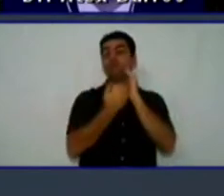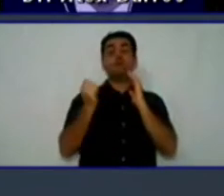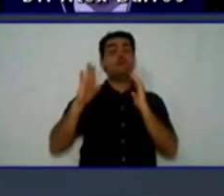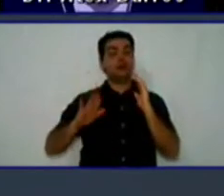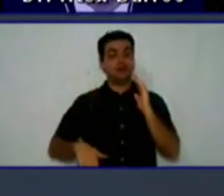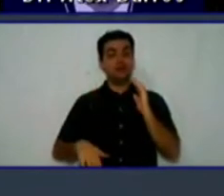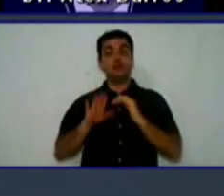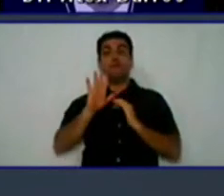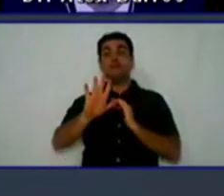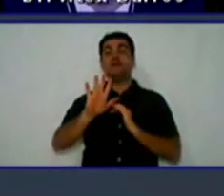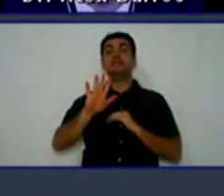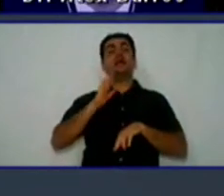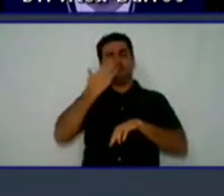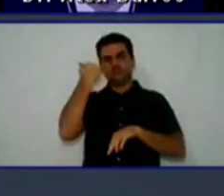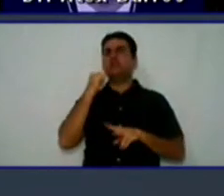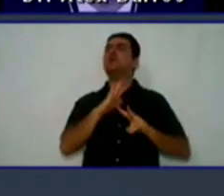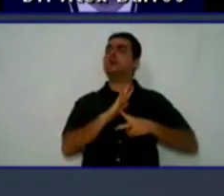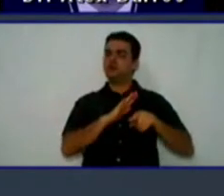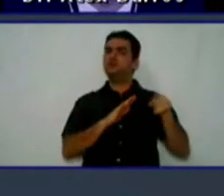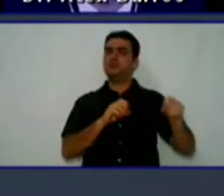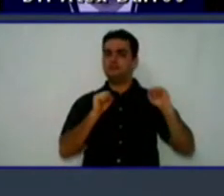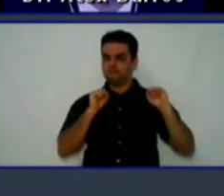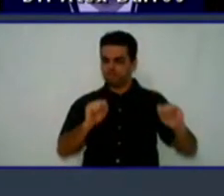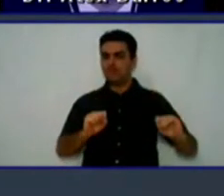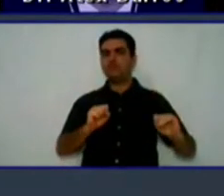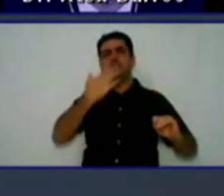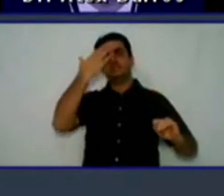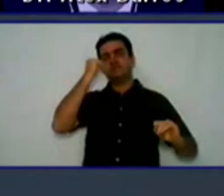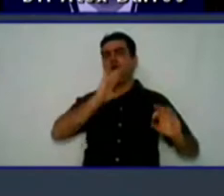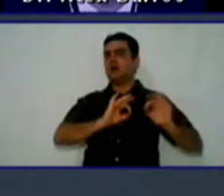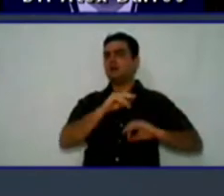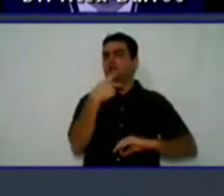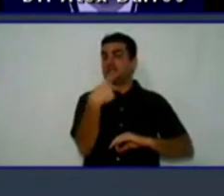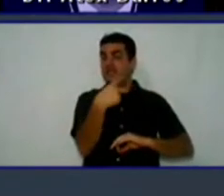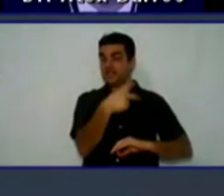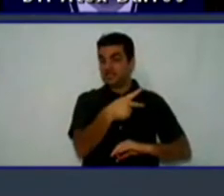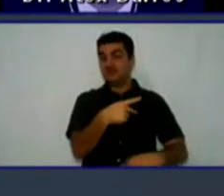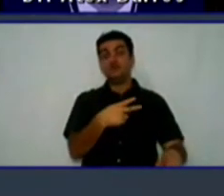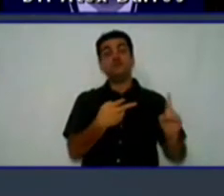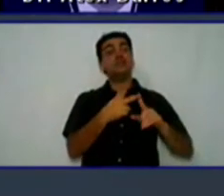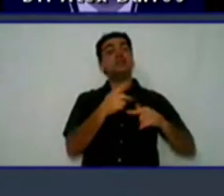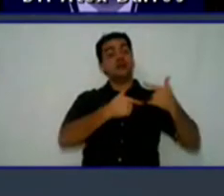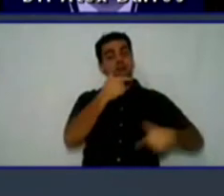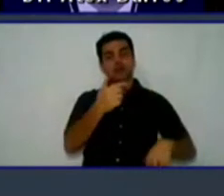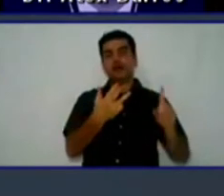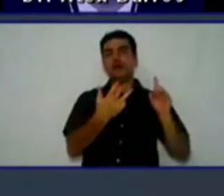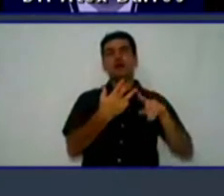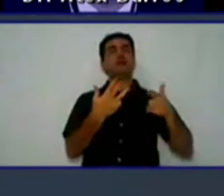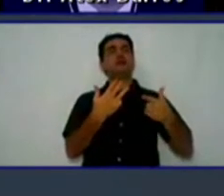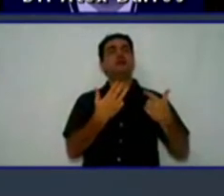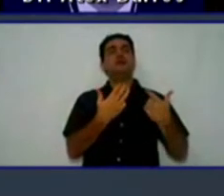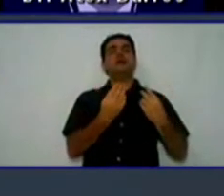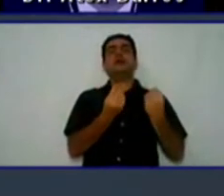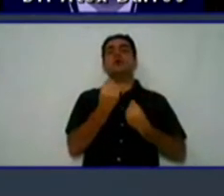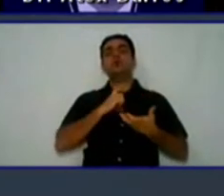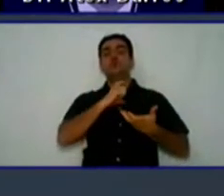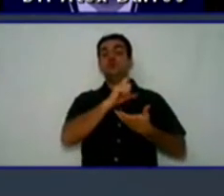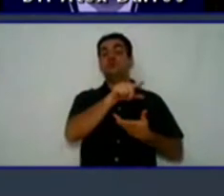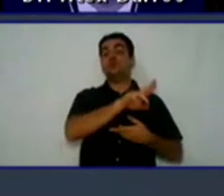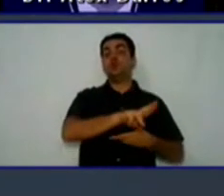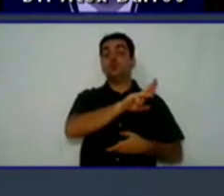partido tenha autonomia constitucional para definir sua organização e seu funcionamento quanto aos recursos públicos